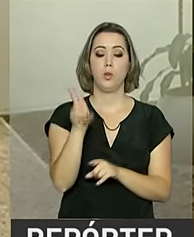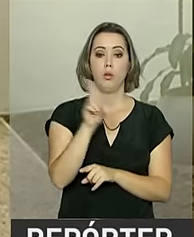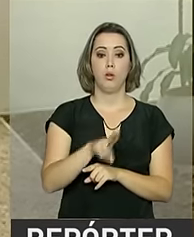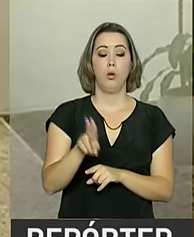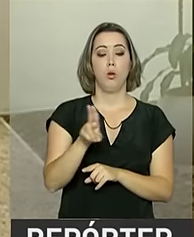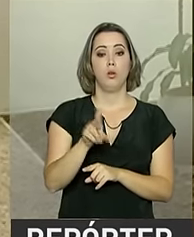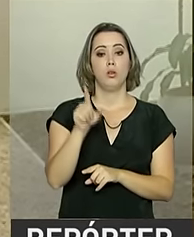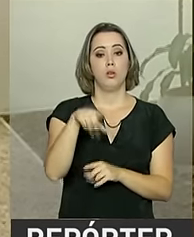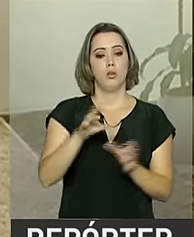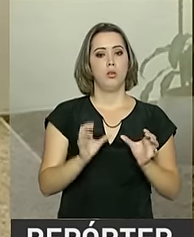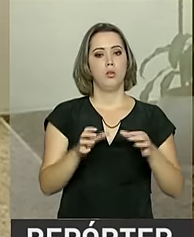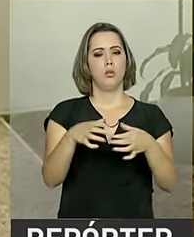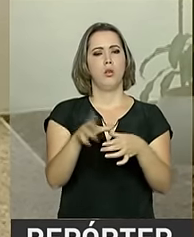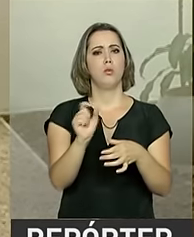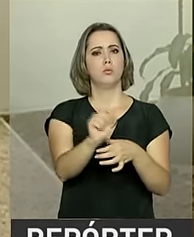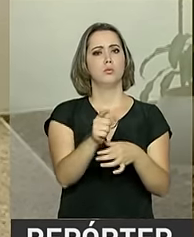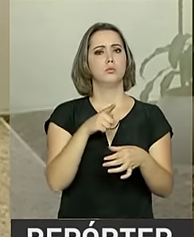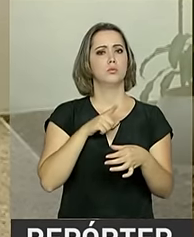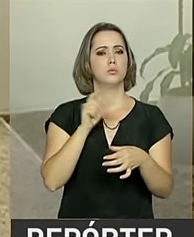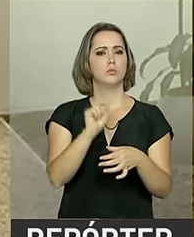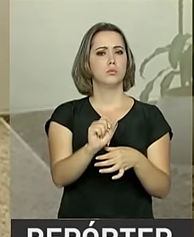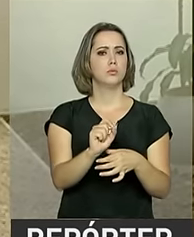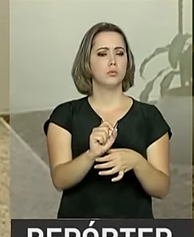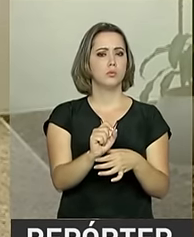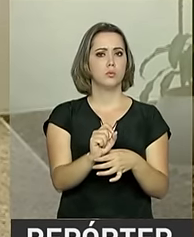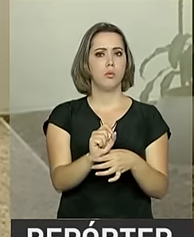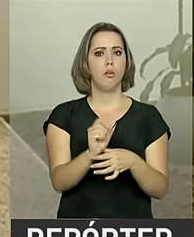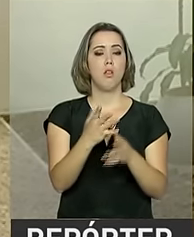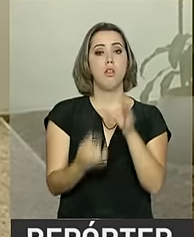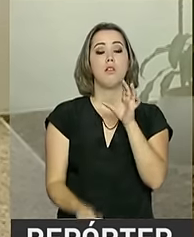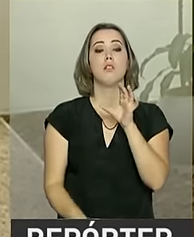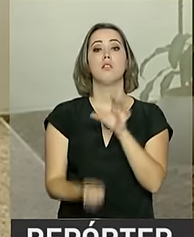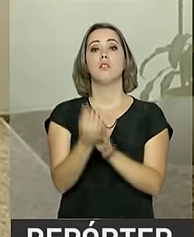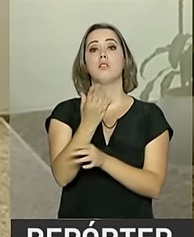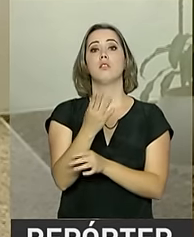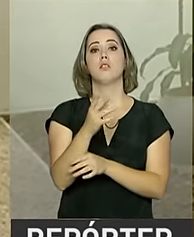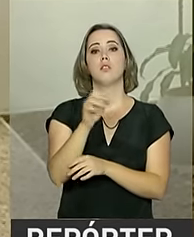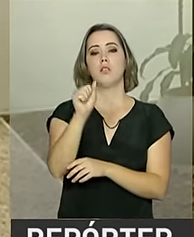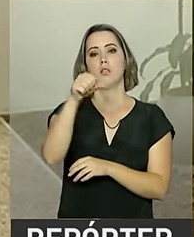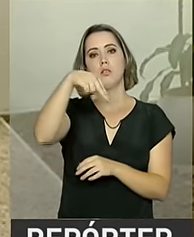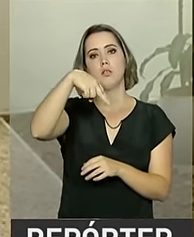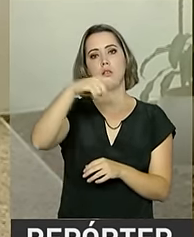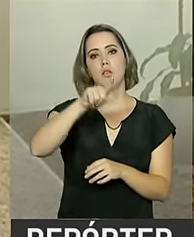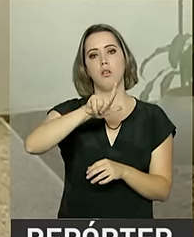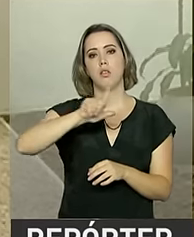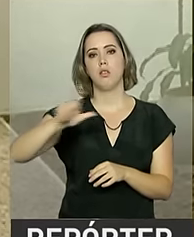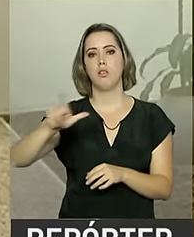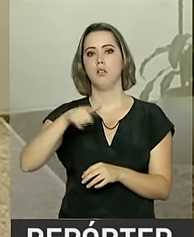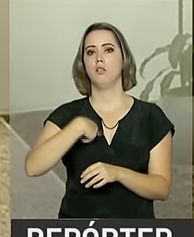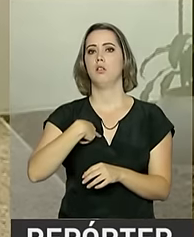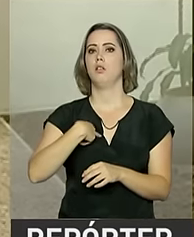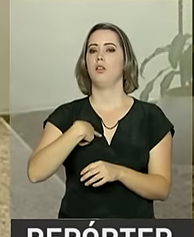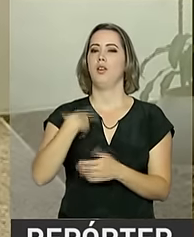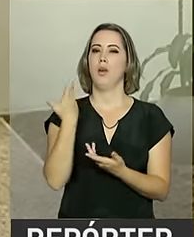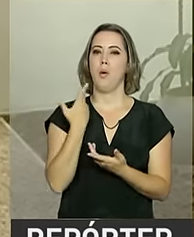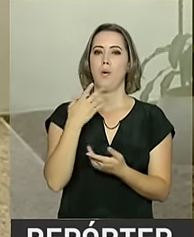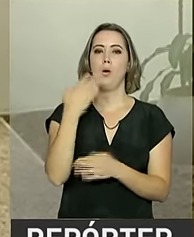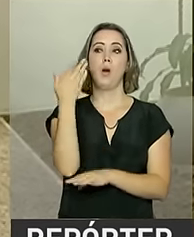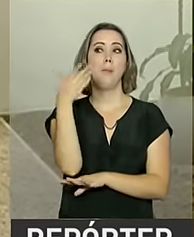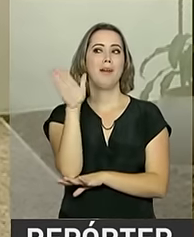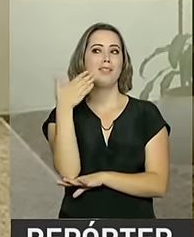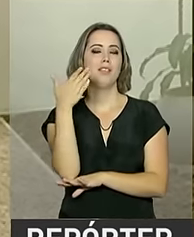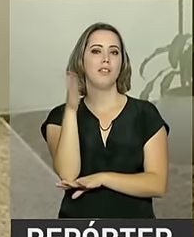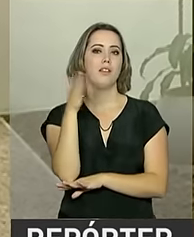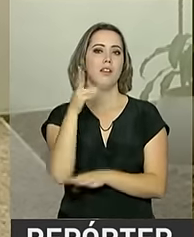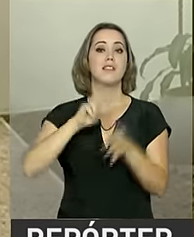controle da geração e transmissão de energia elétrica no país criado pela Agência Nacional de Energia elca o sistema de bandeiras tarifárias